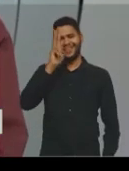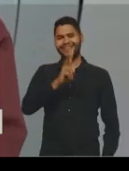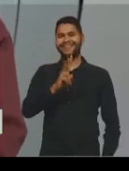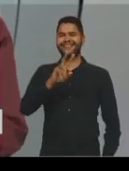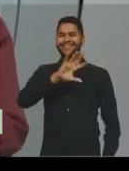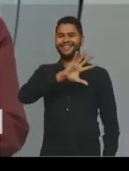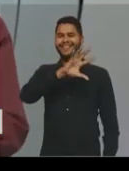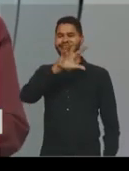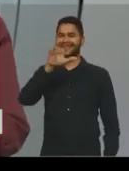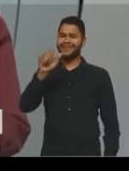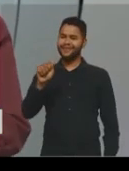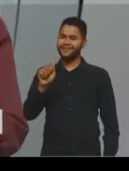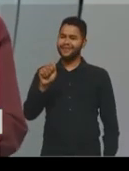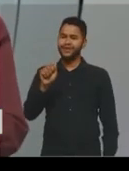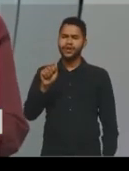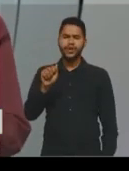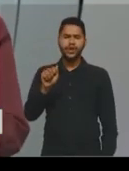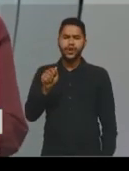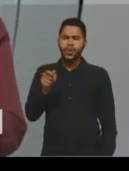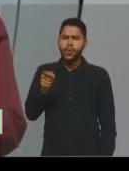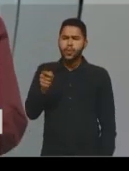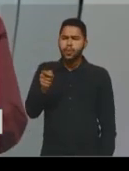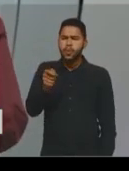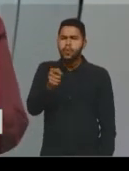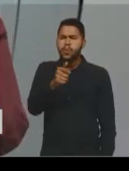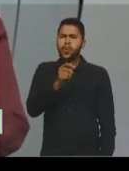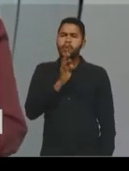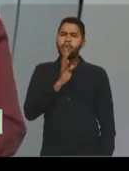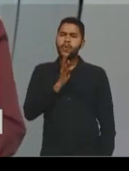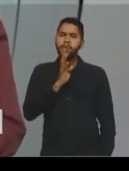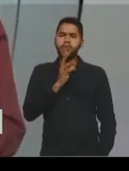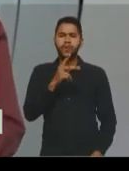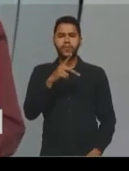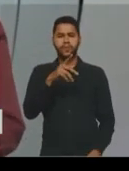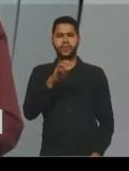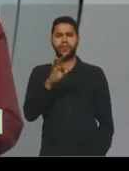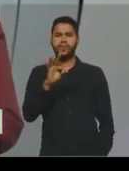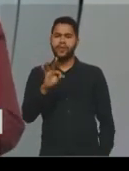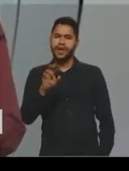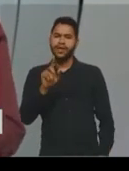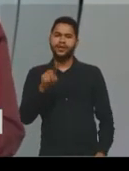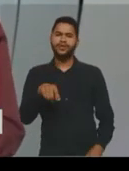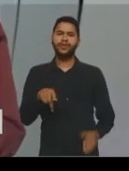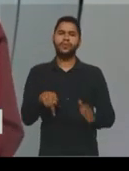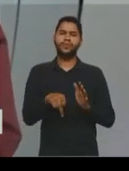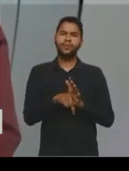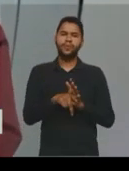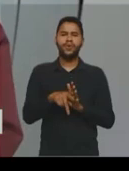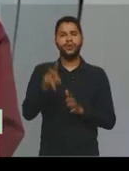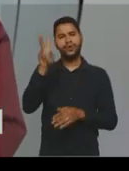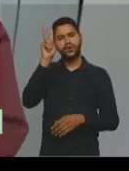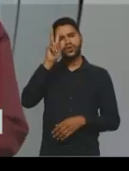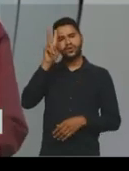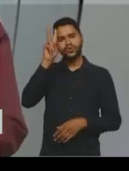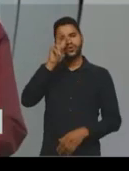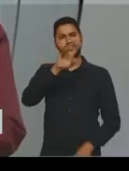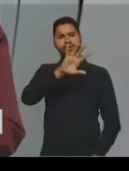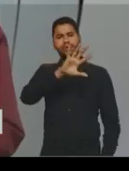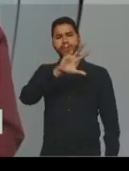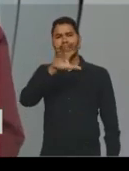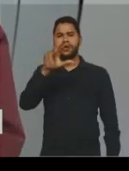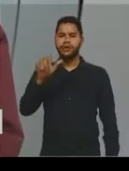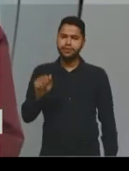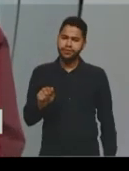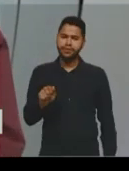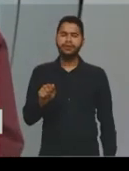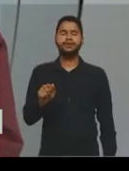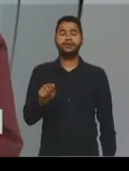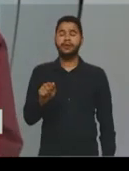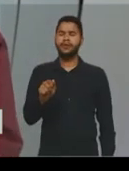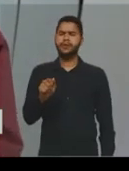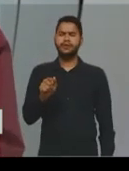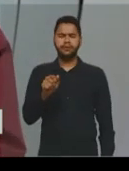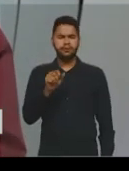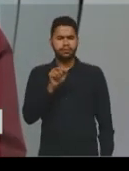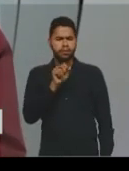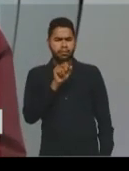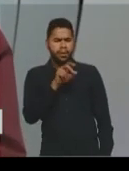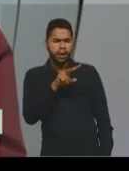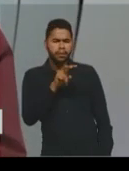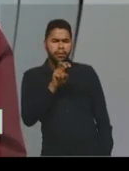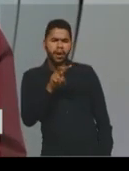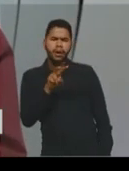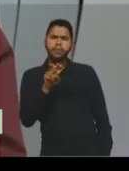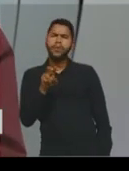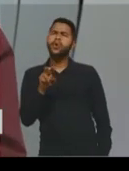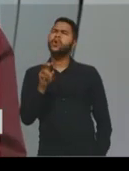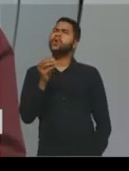conhecida, então o PET trata dos volumes que a Unesco lançou sobre a história da África. Então a gente vê que, como é que